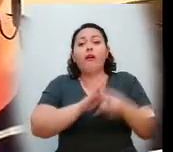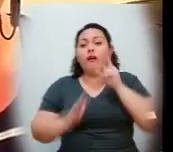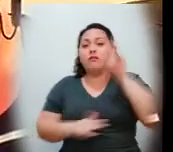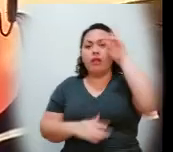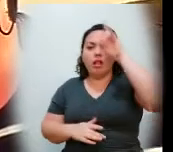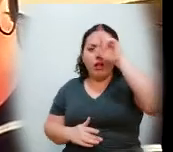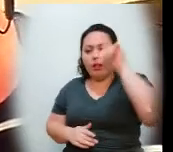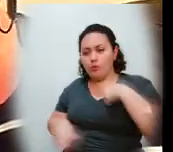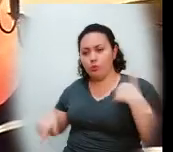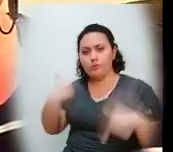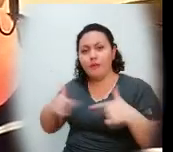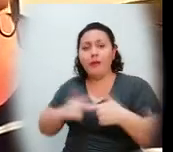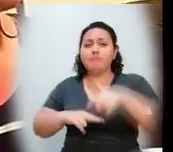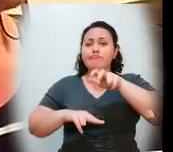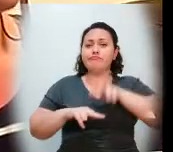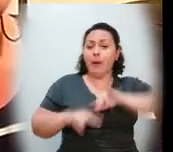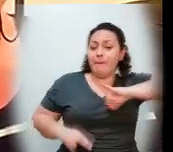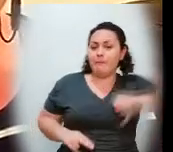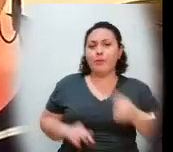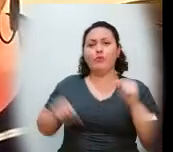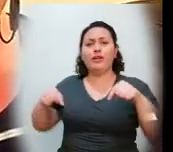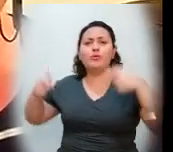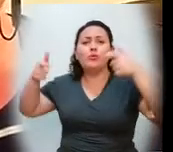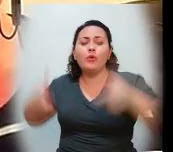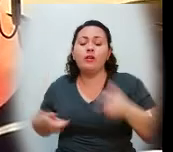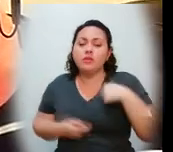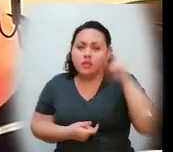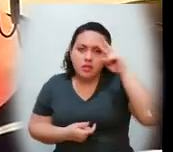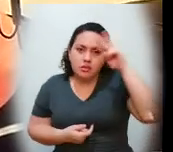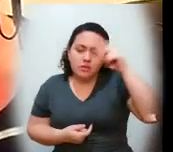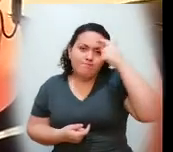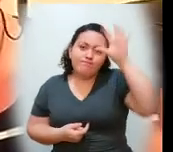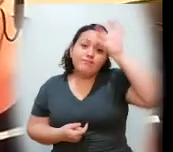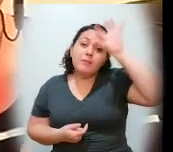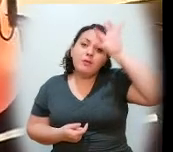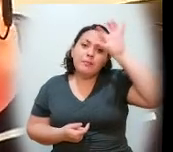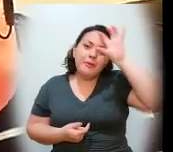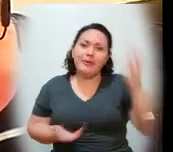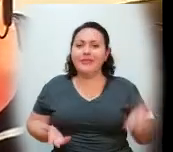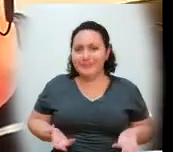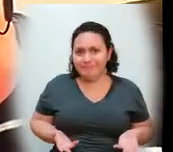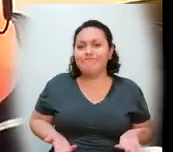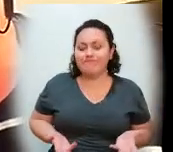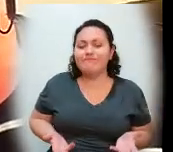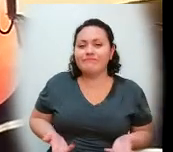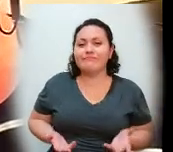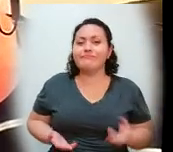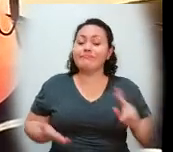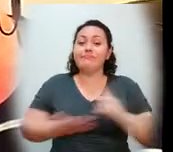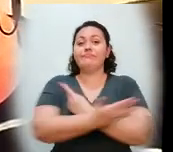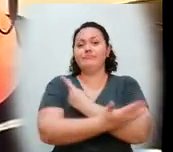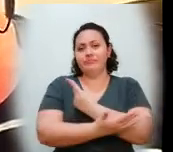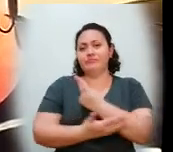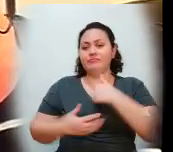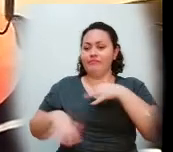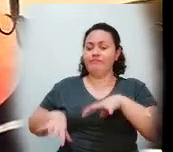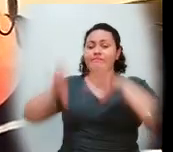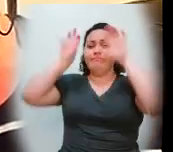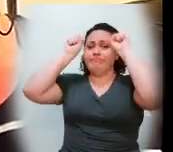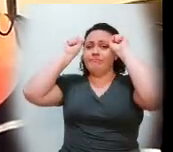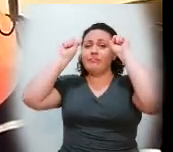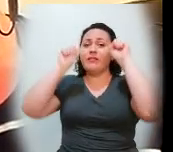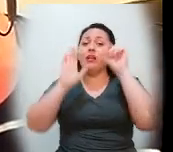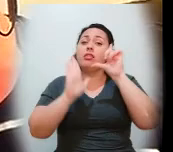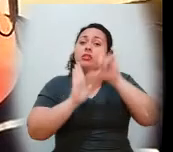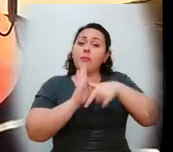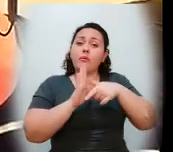muito do que a gente viveu ali e tendo essa última memória, né? E também não consegue